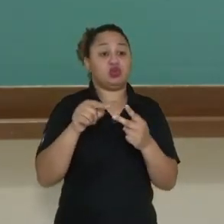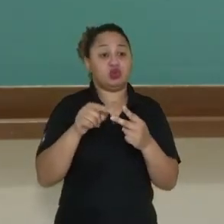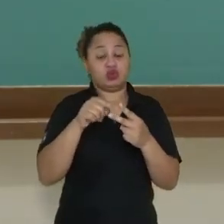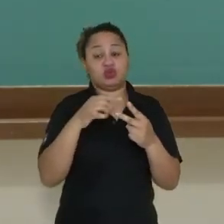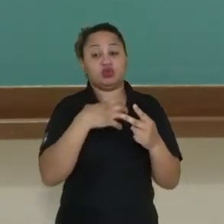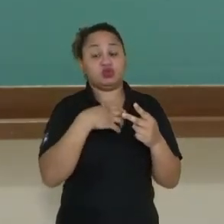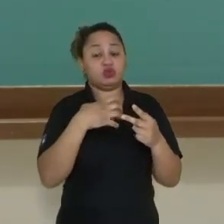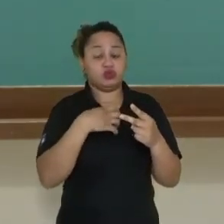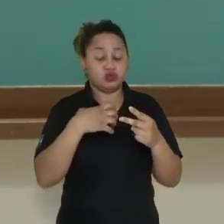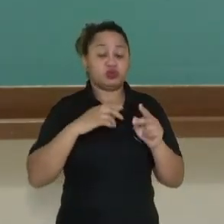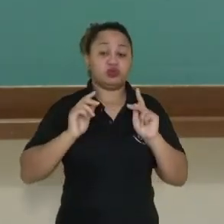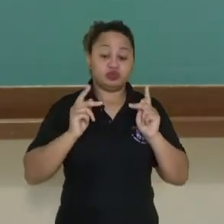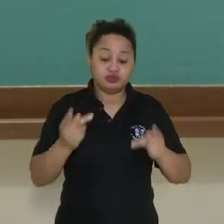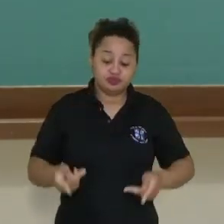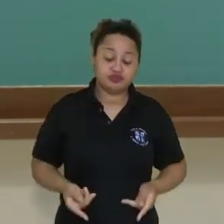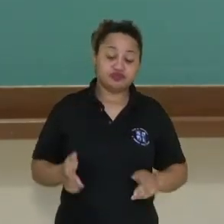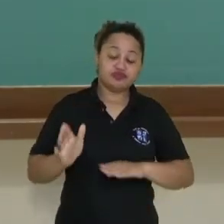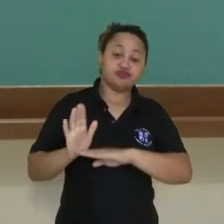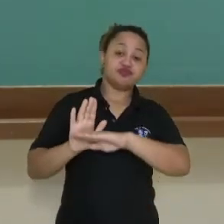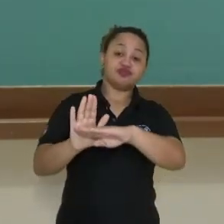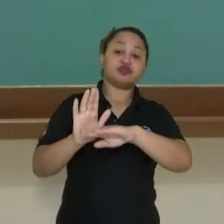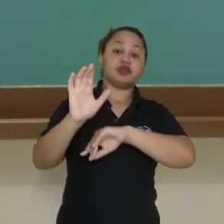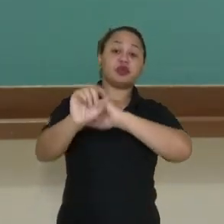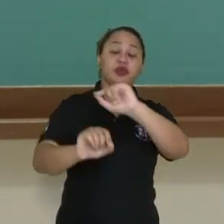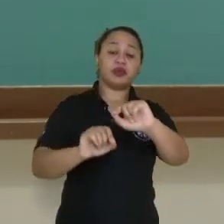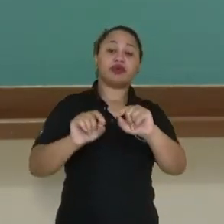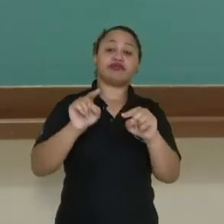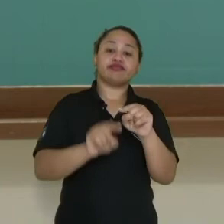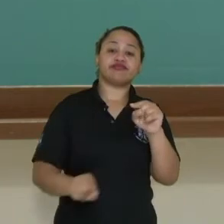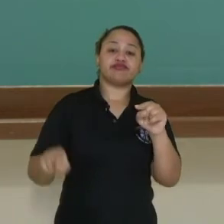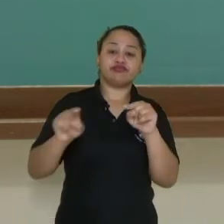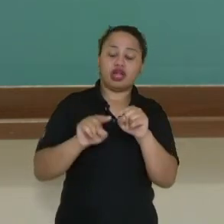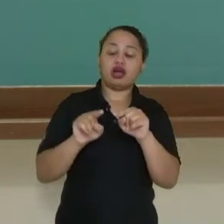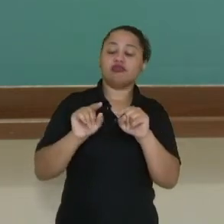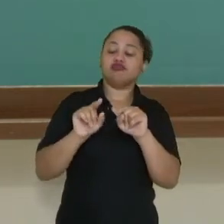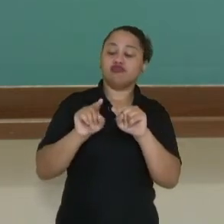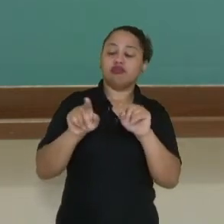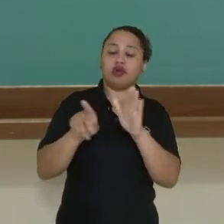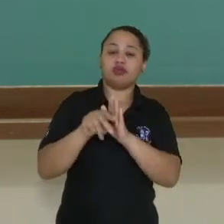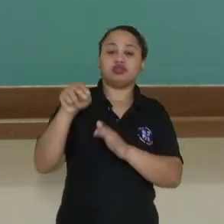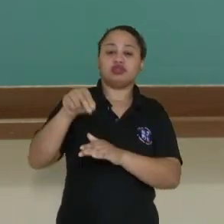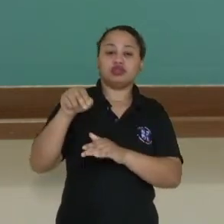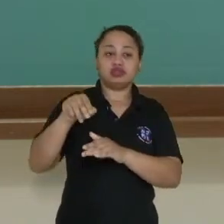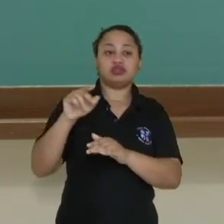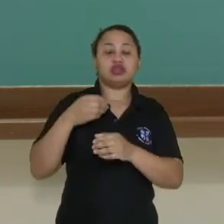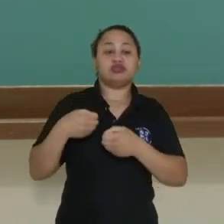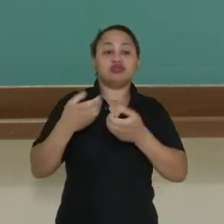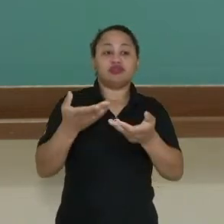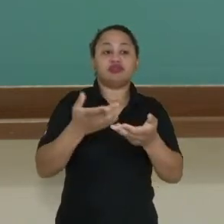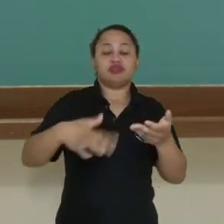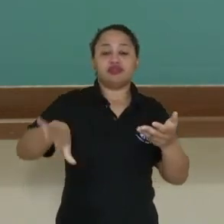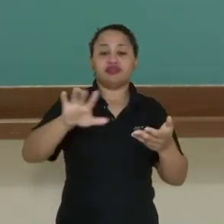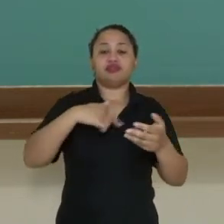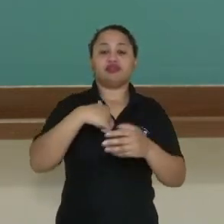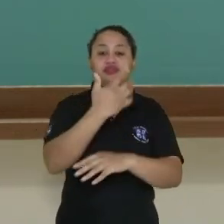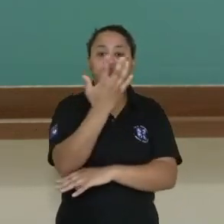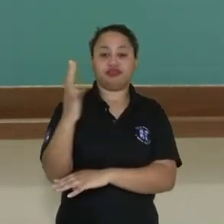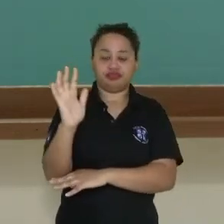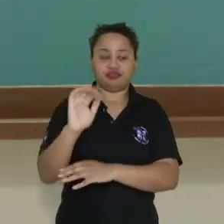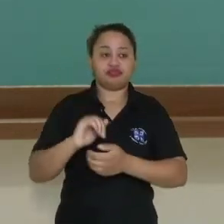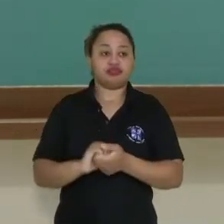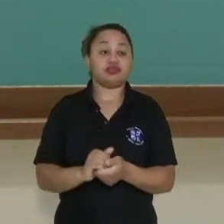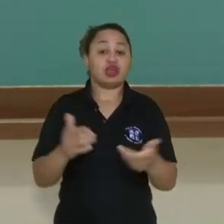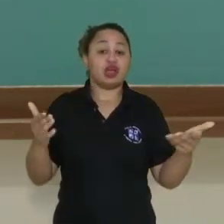humano contribui na chegada, né, desse elemento na natureza ali. Vamos a uma terceira atividade